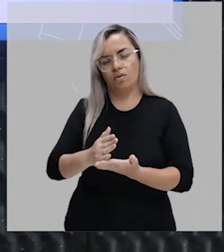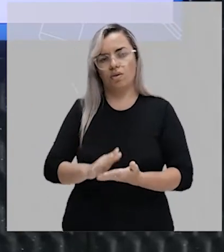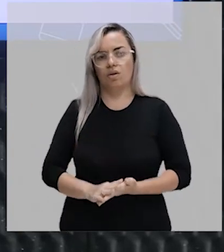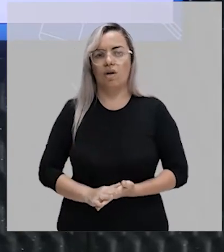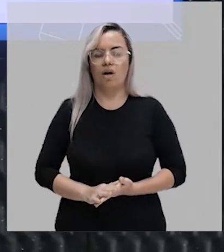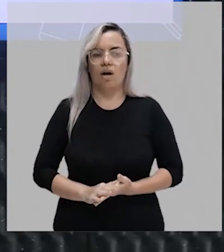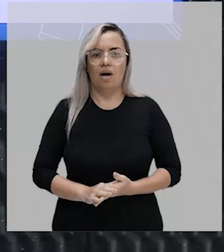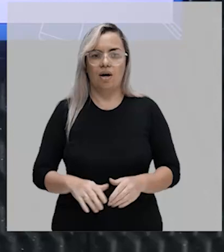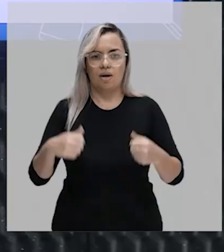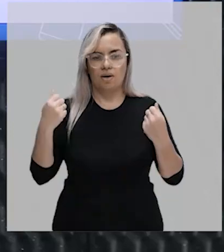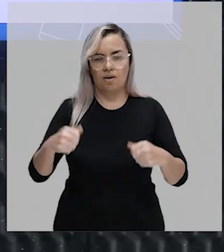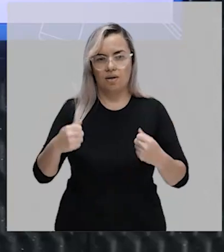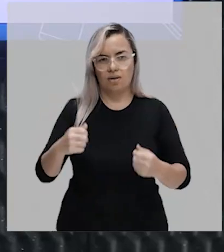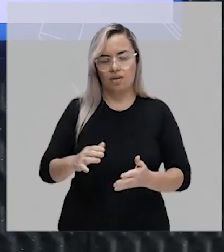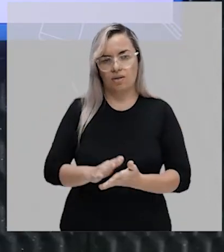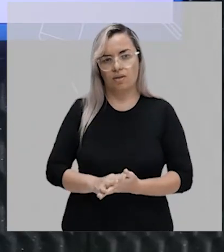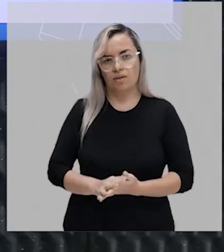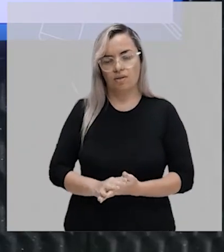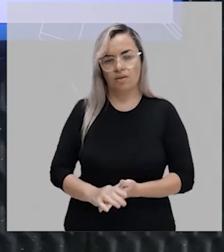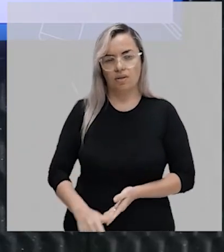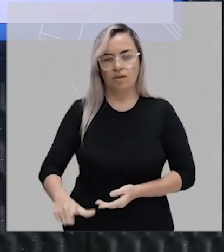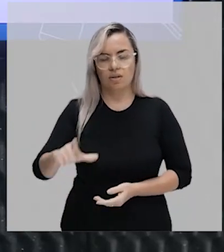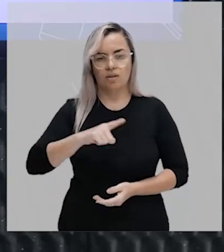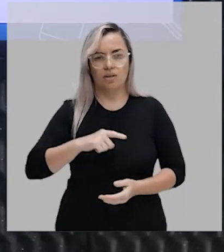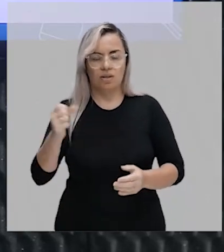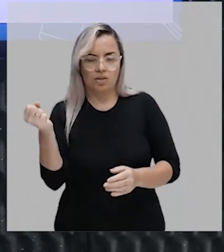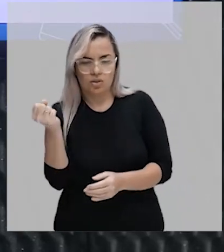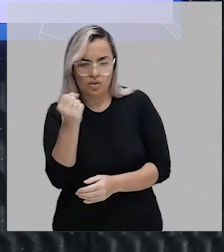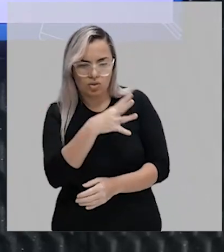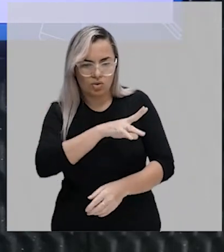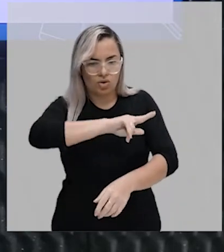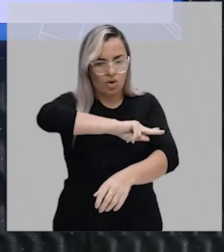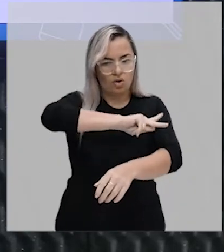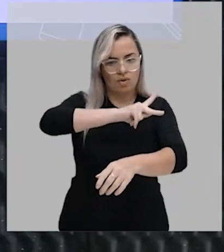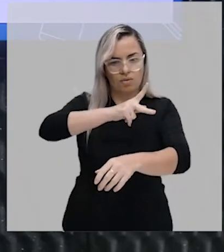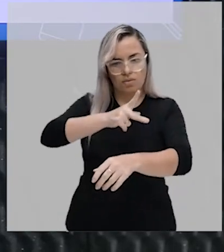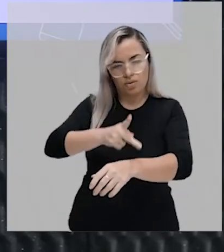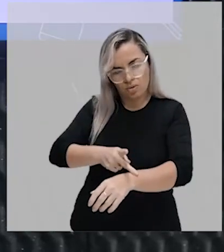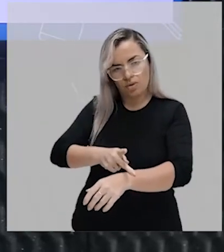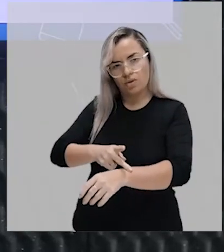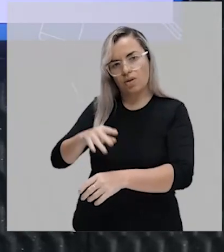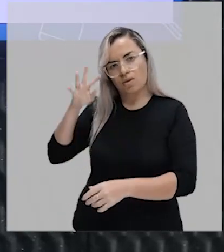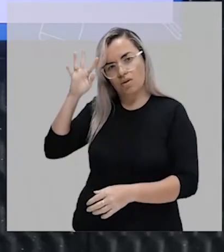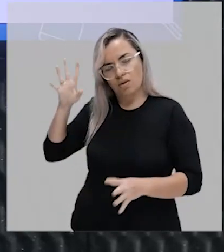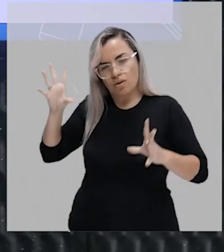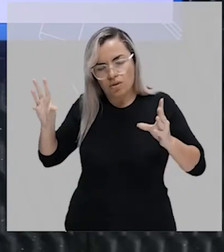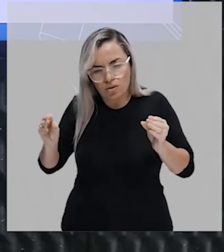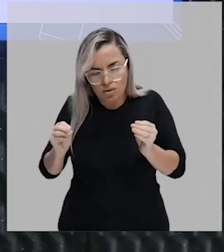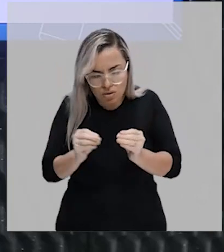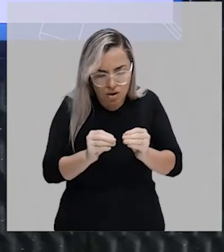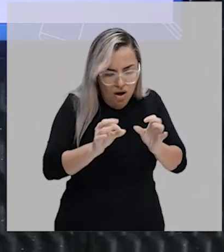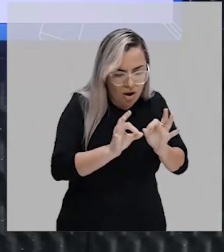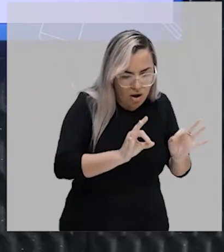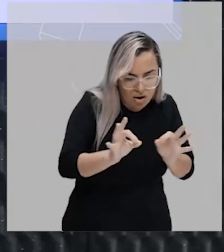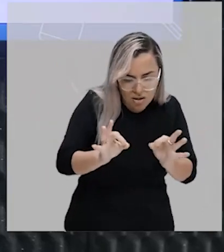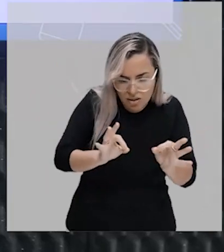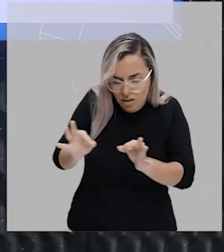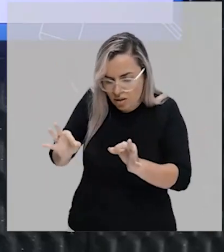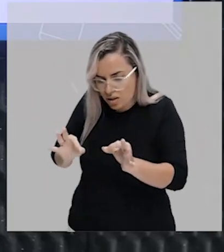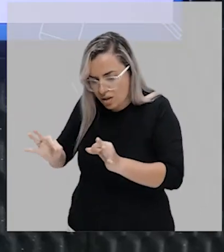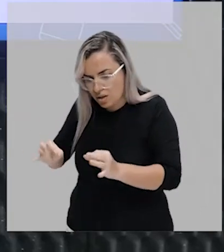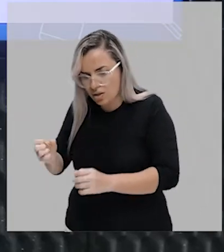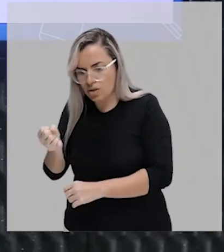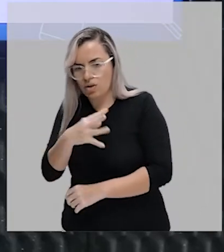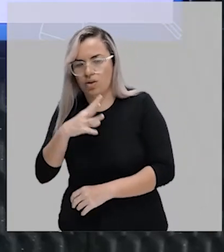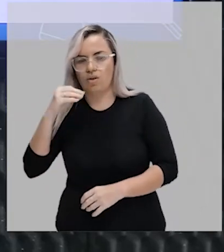criar novas hipóteses, fazer novas deduções e organizar novos experimentos, até